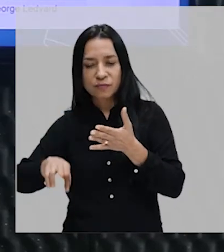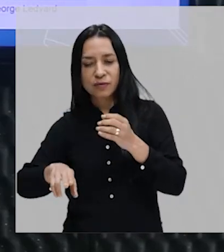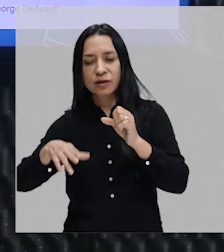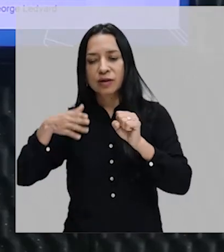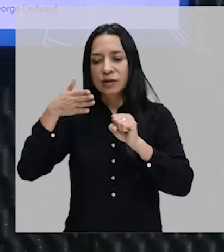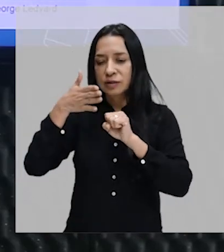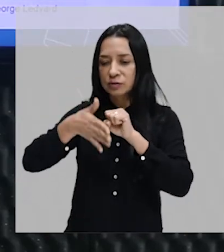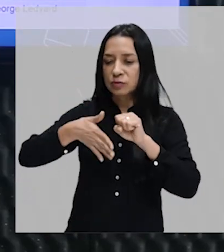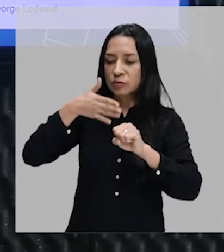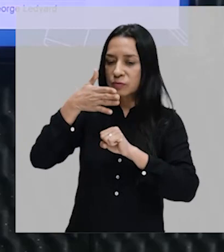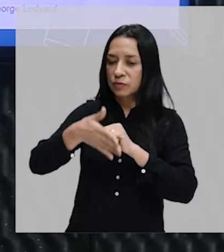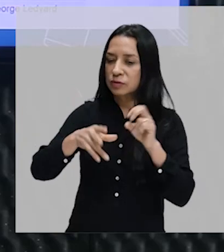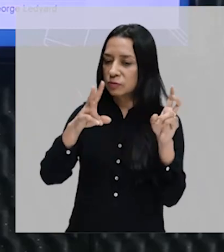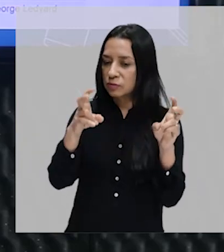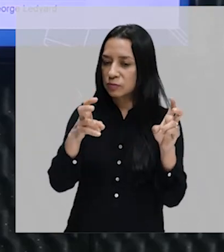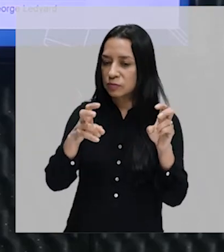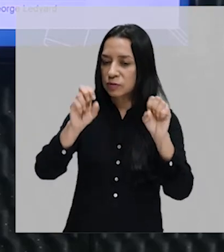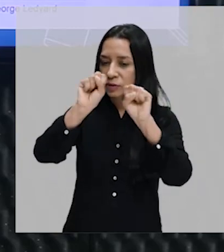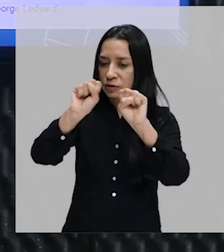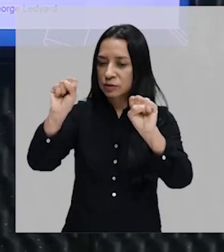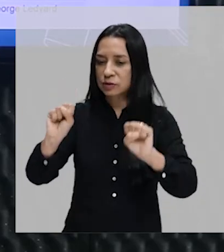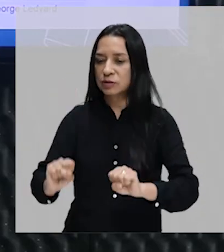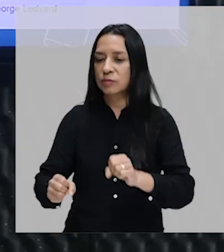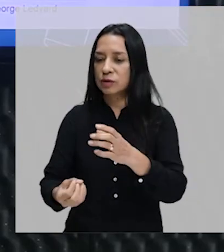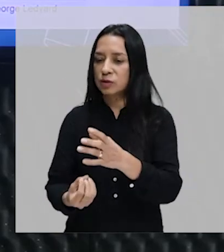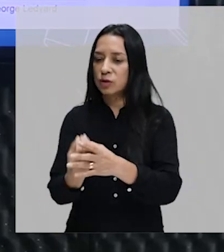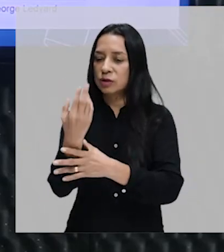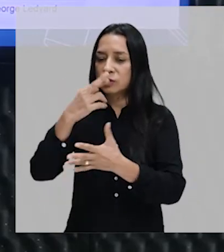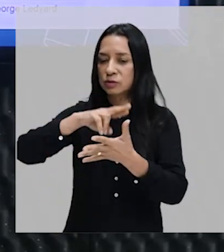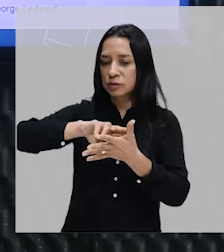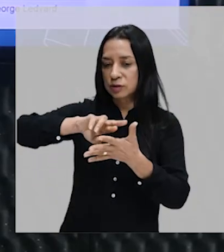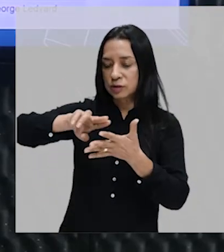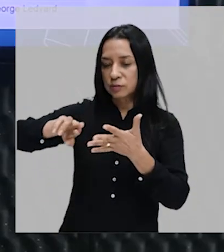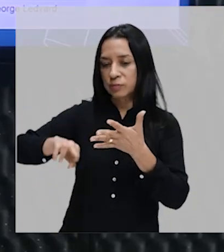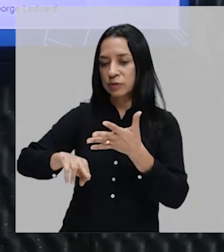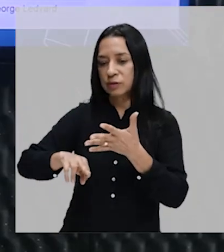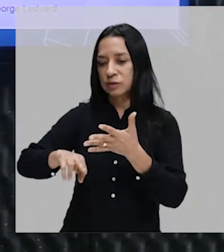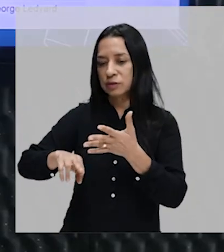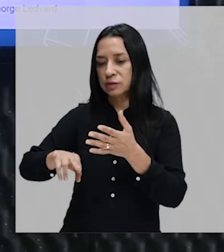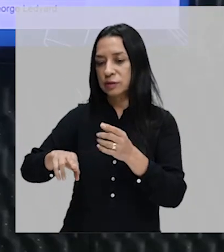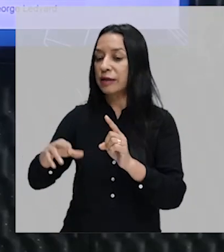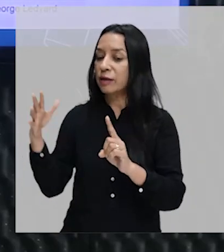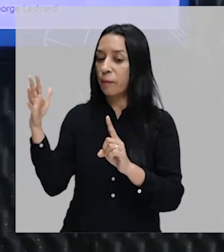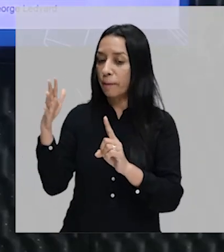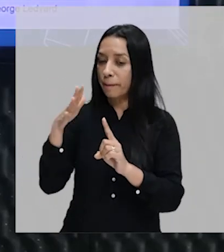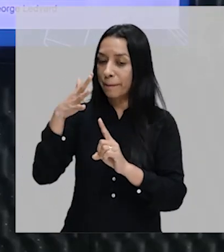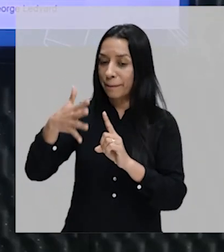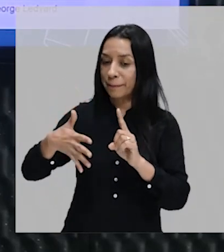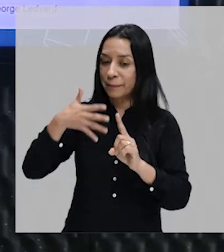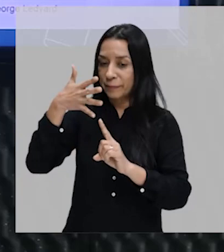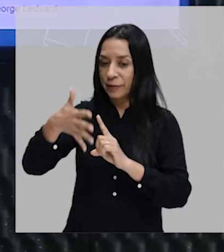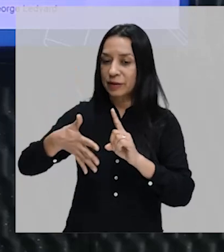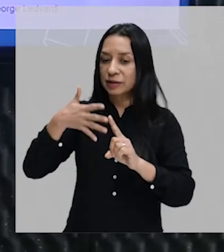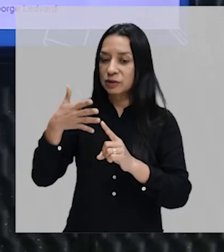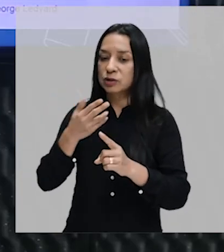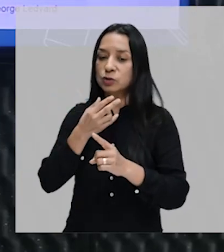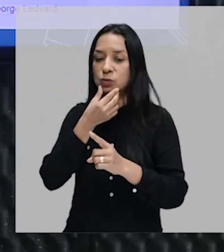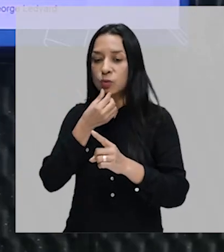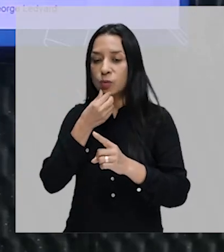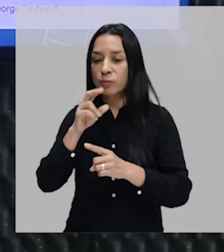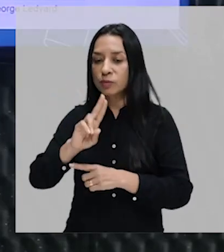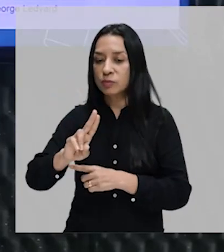a Origem das Espécies, proferidas por Ernest Mayr e publicada em 1942. Já